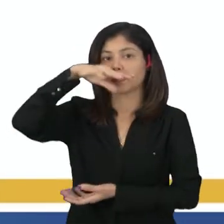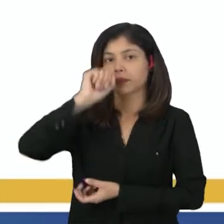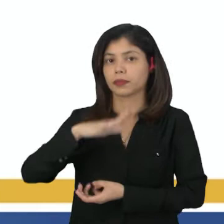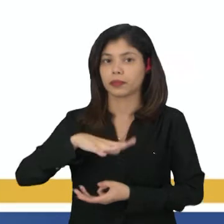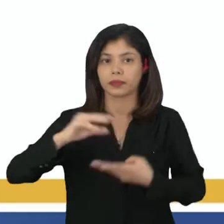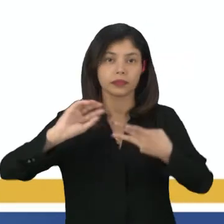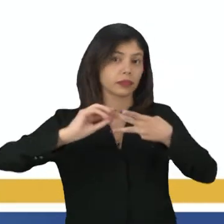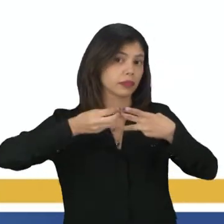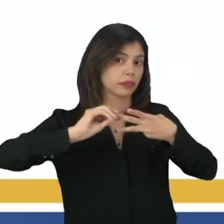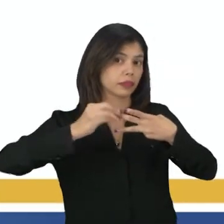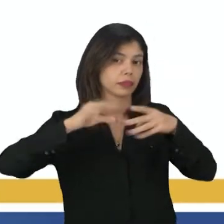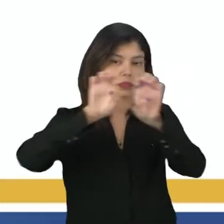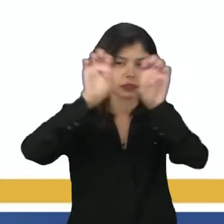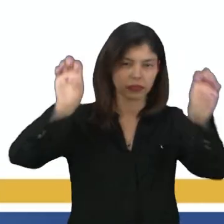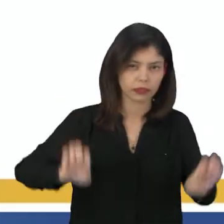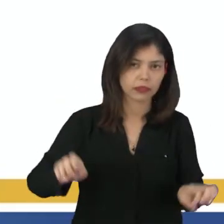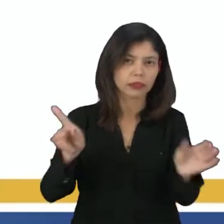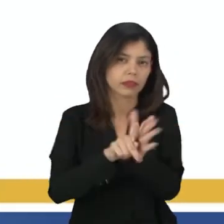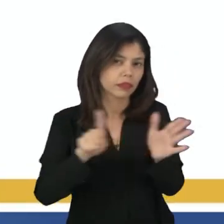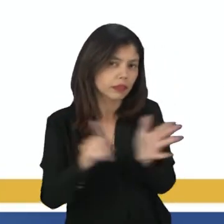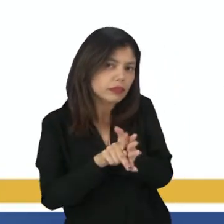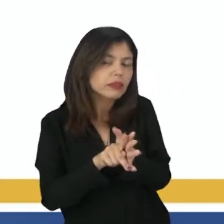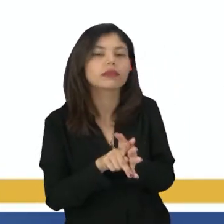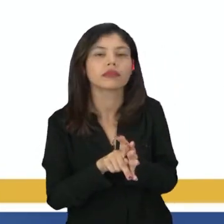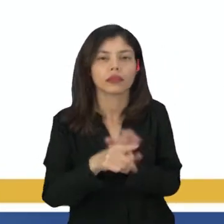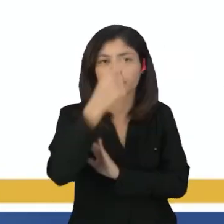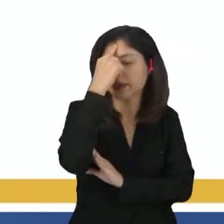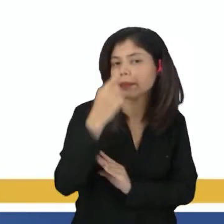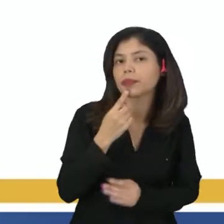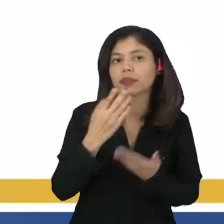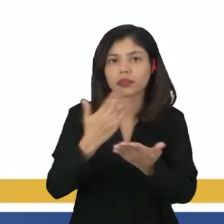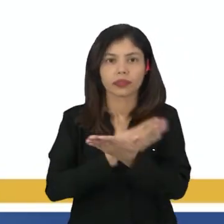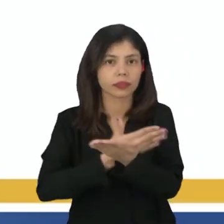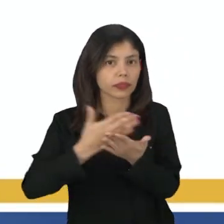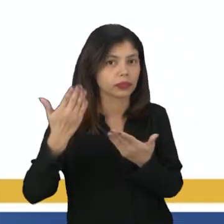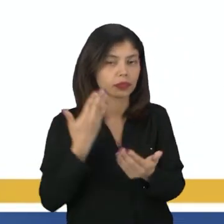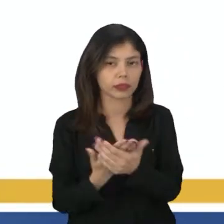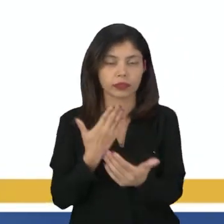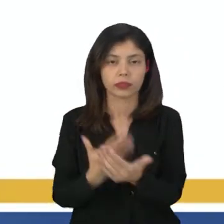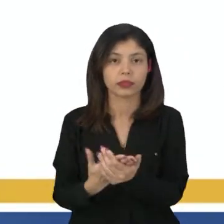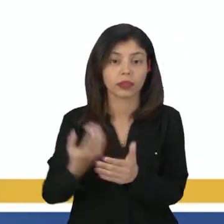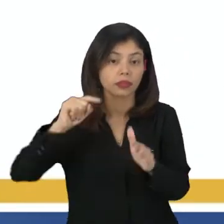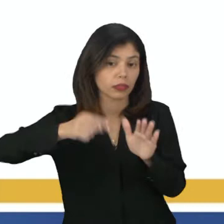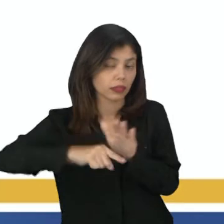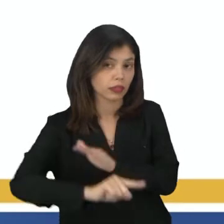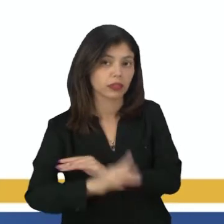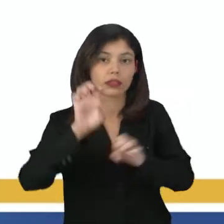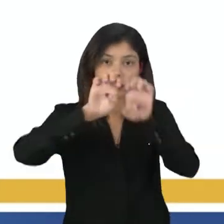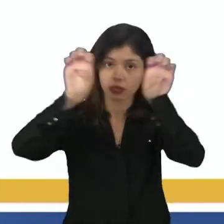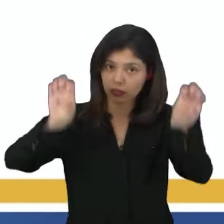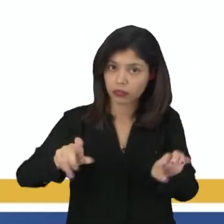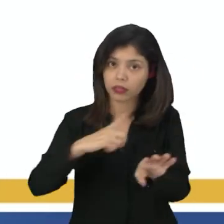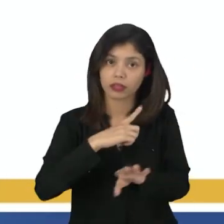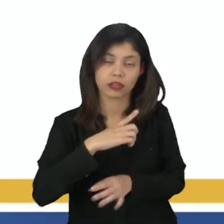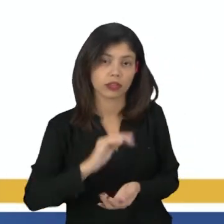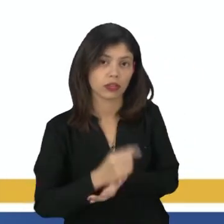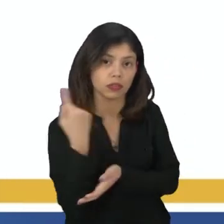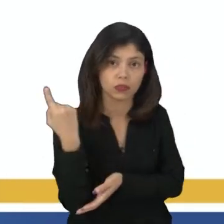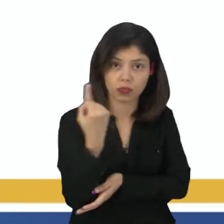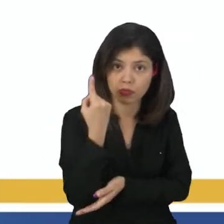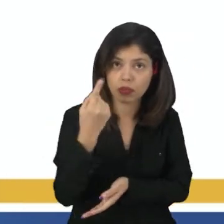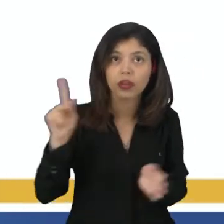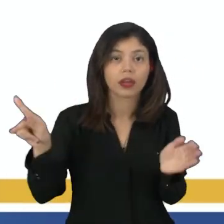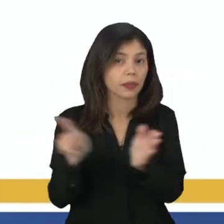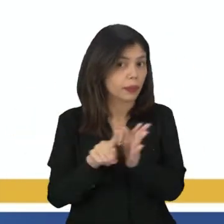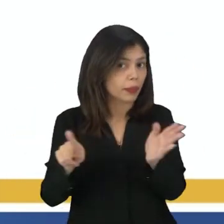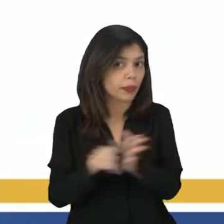uma daquelas estruturas. Lembra que eu mostrei a imagem da célula no início da aula? E dentro daquelas estruturas nós temos uma que se chama